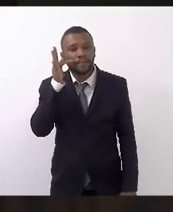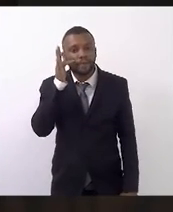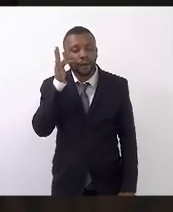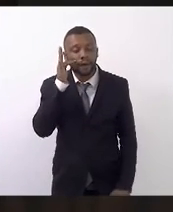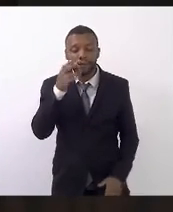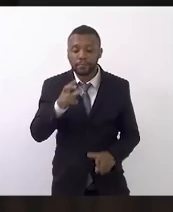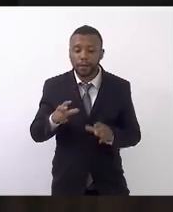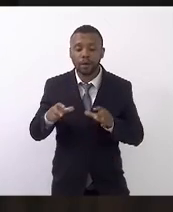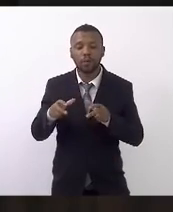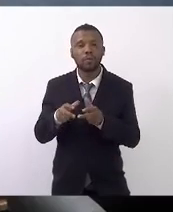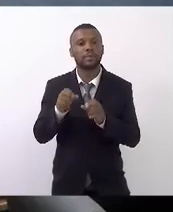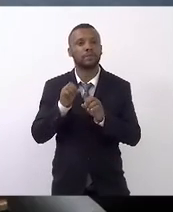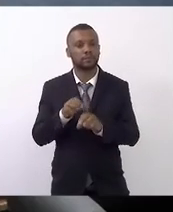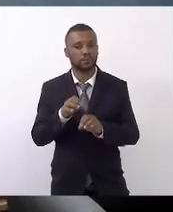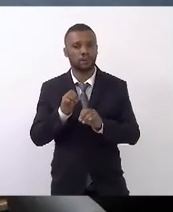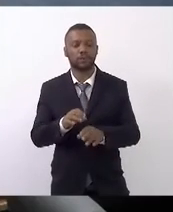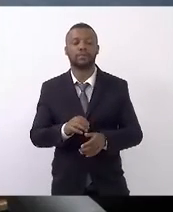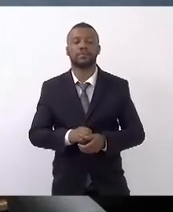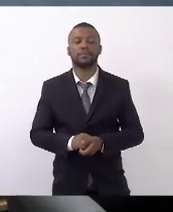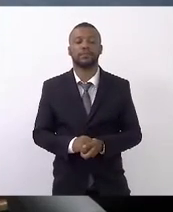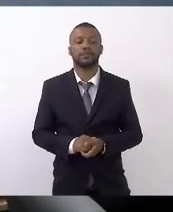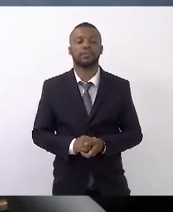educação.